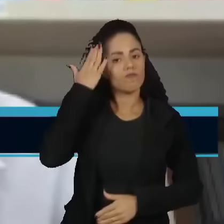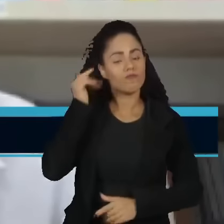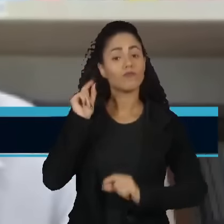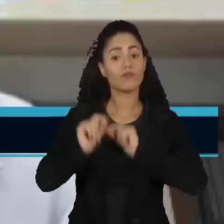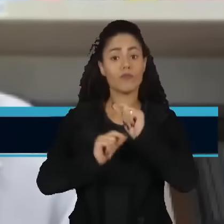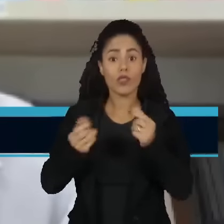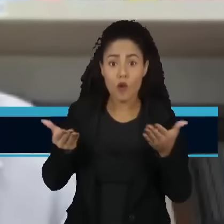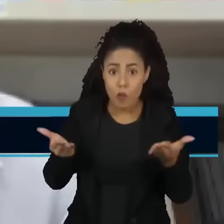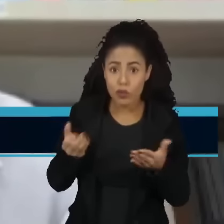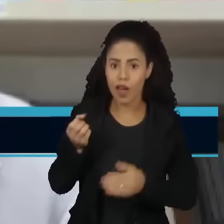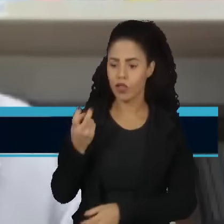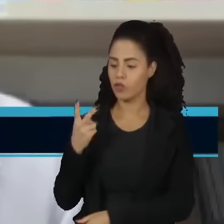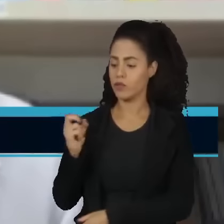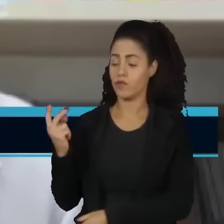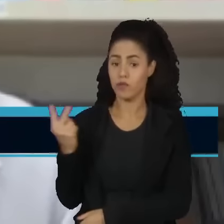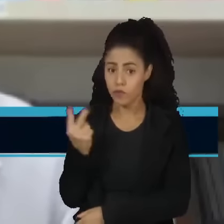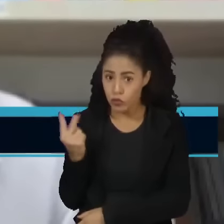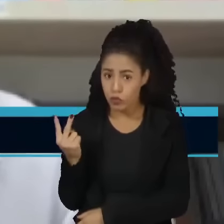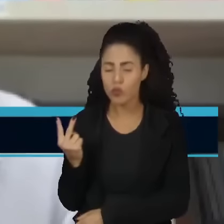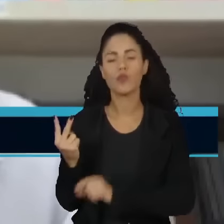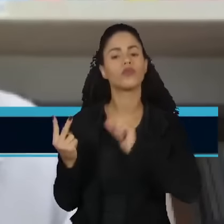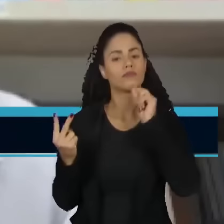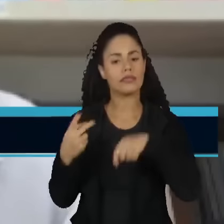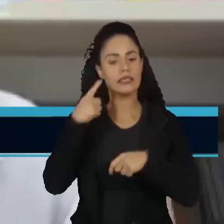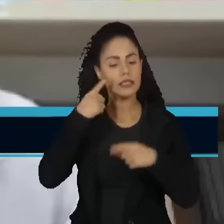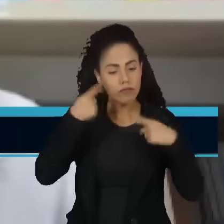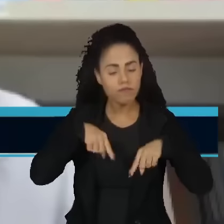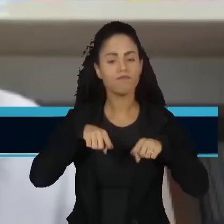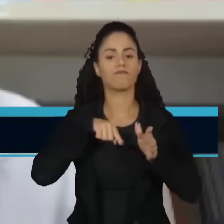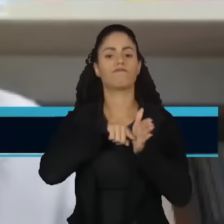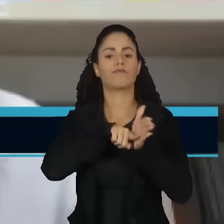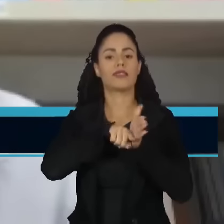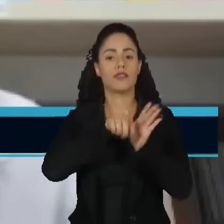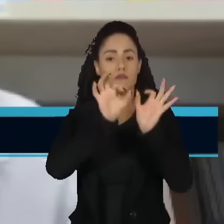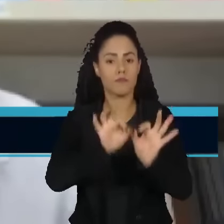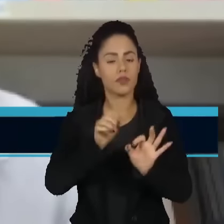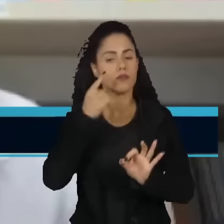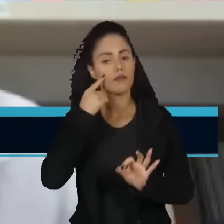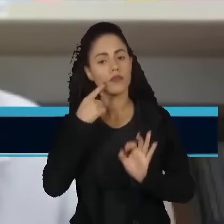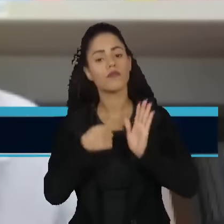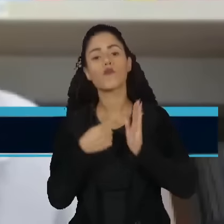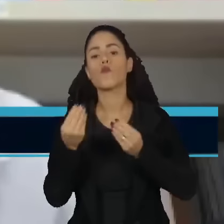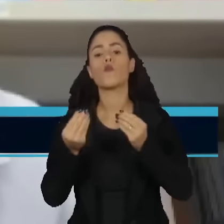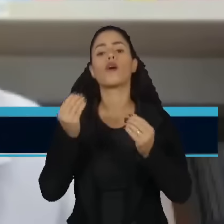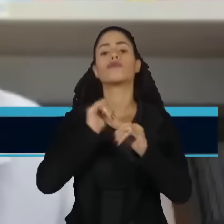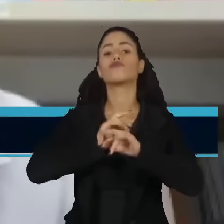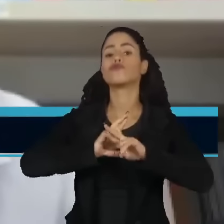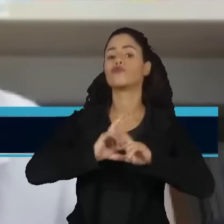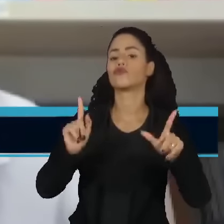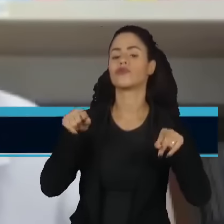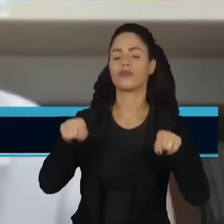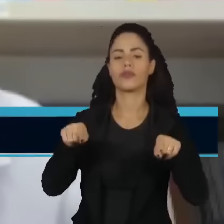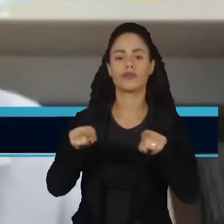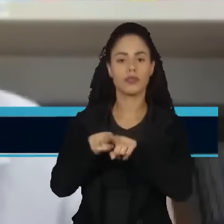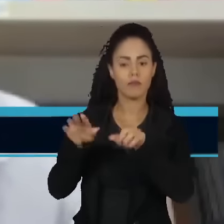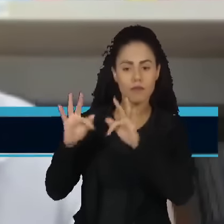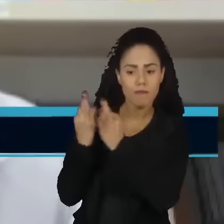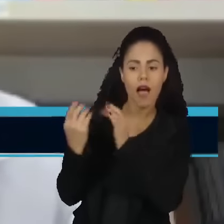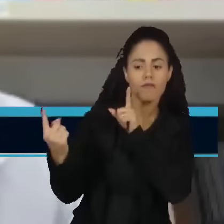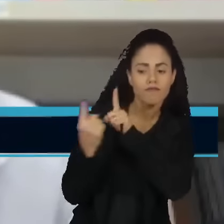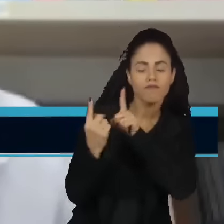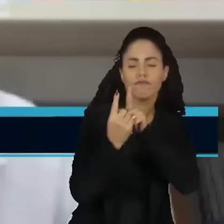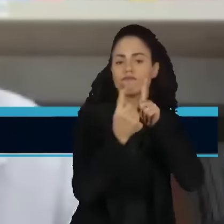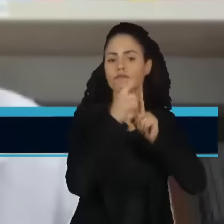o surto que a gente teve em 2022 as unidades eh básicas de saúde de tipo clínicas da família emergência dos